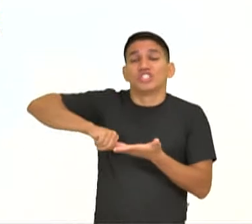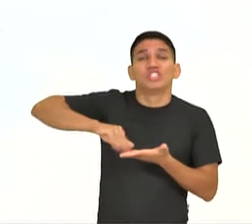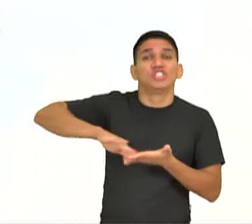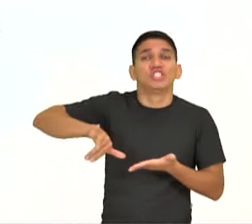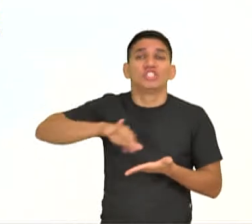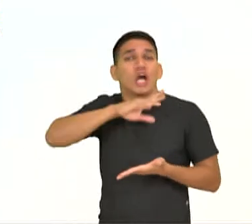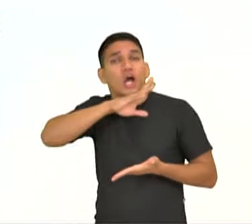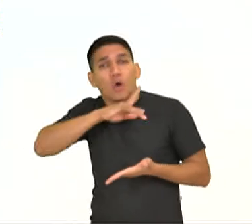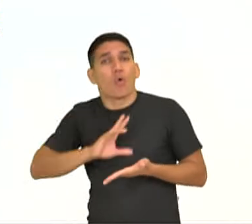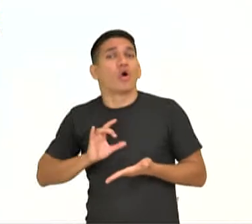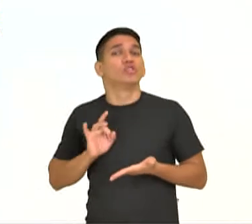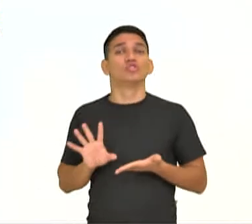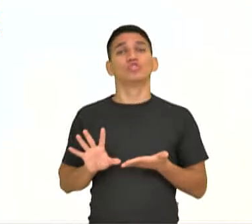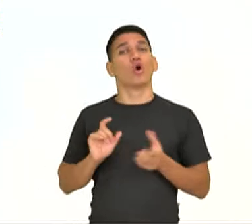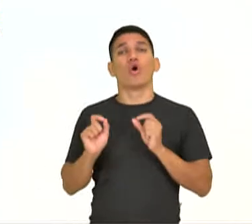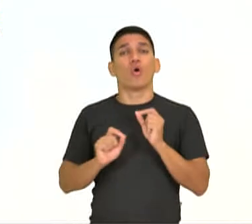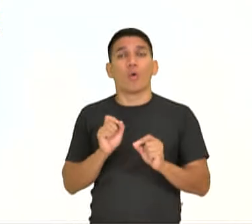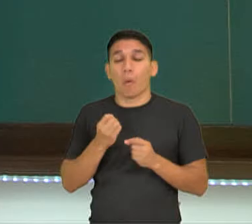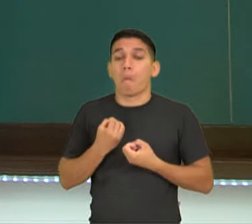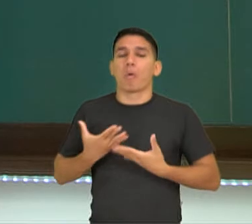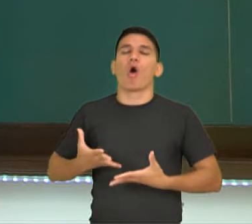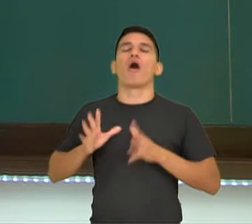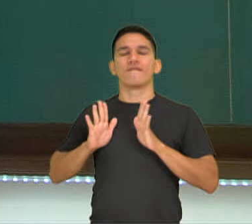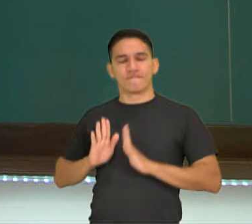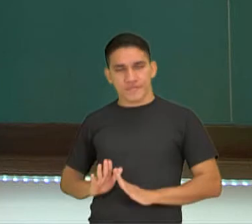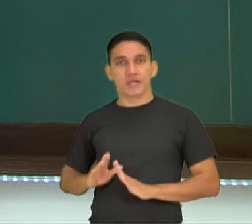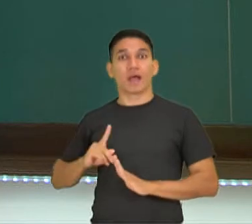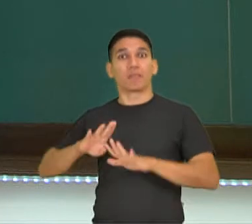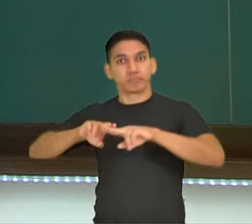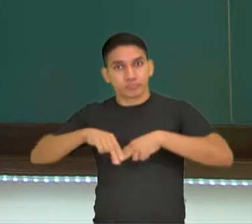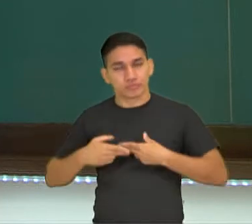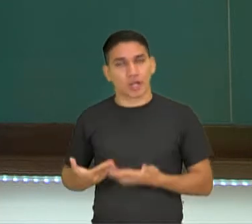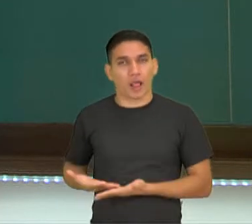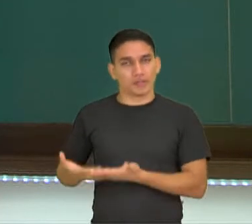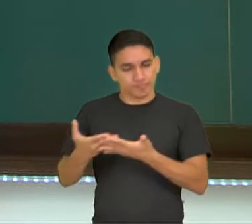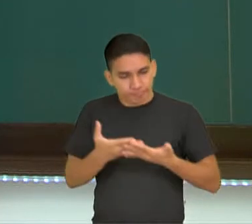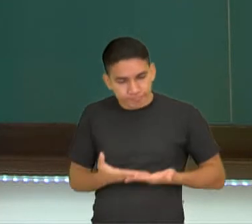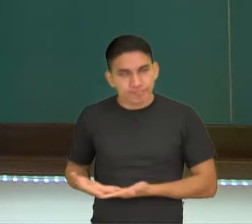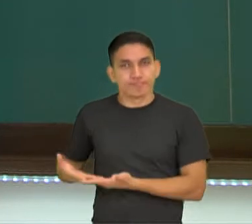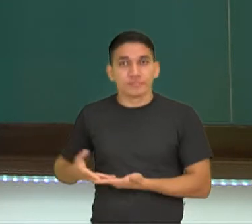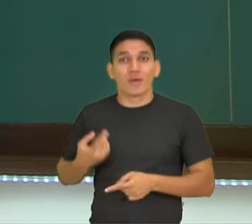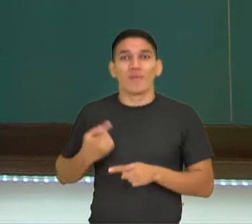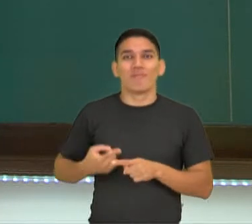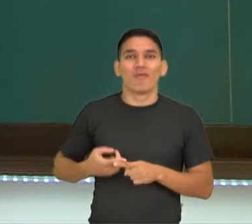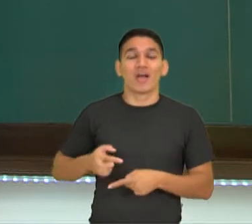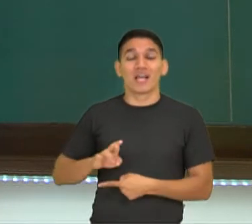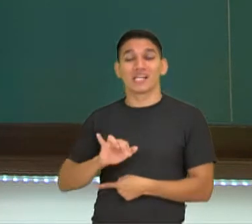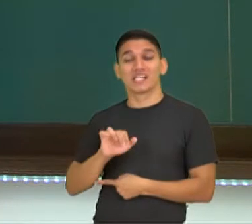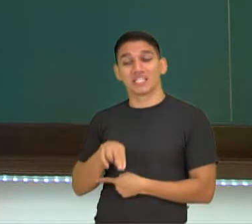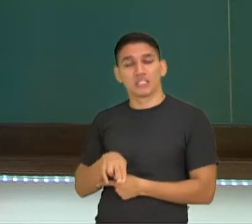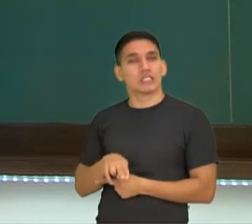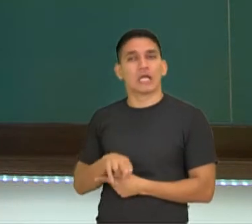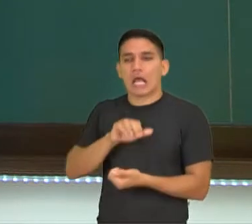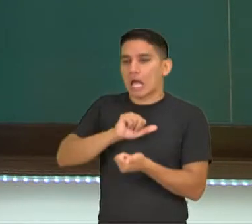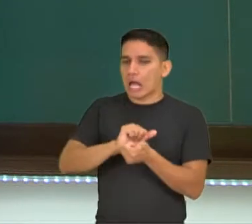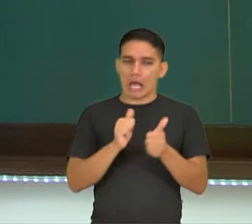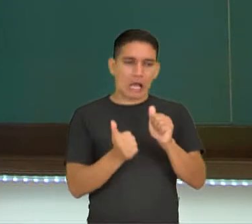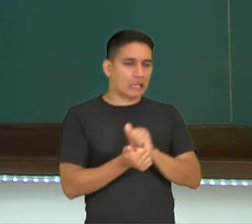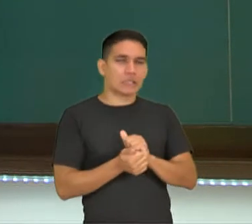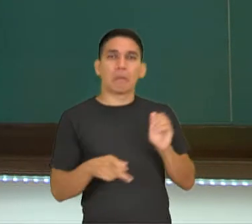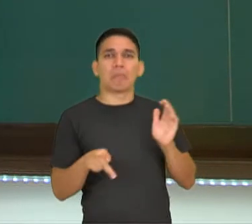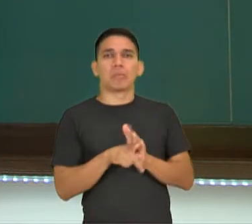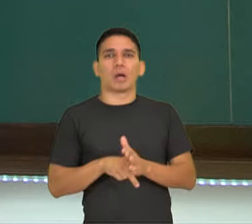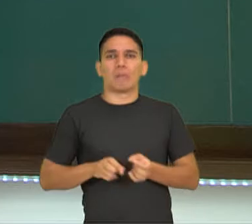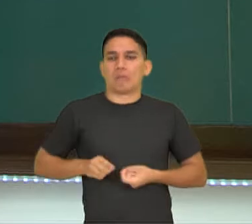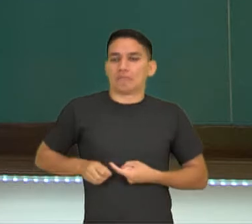bom, ficar só com o que é bom para o nosso corpo. Isso porque o sistema renal não está adaptado para